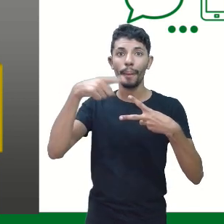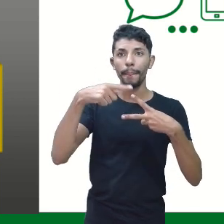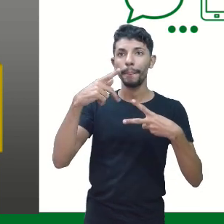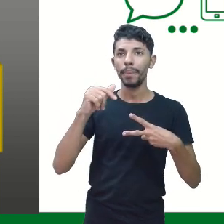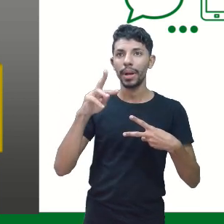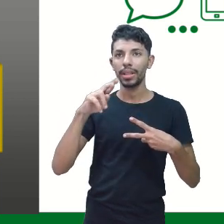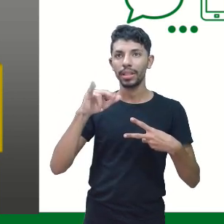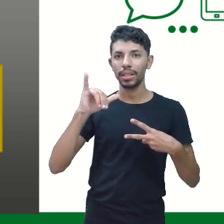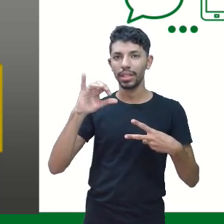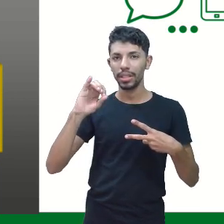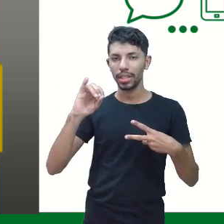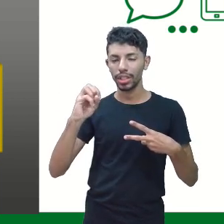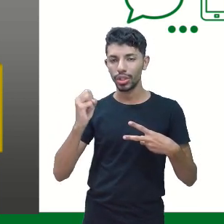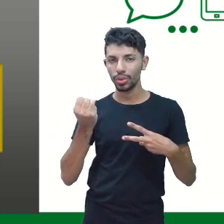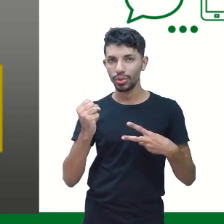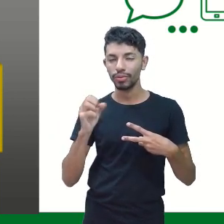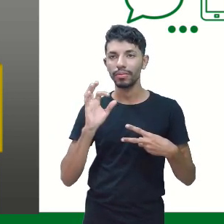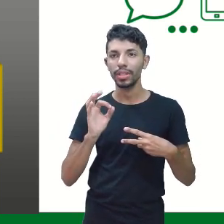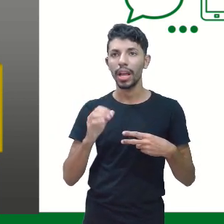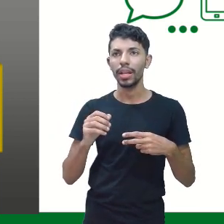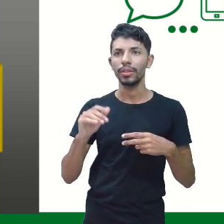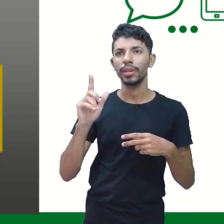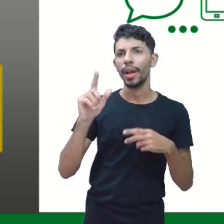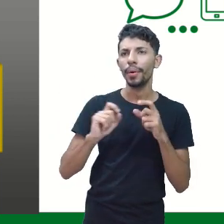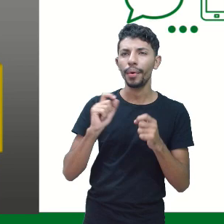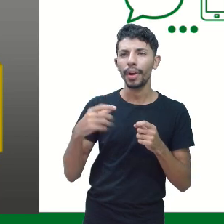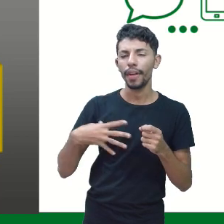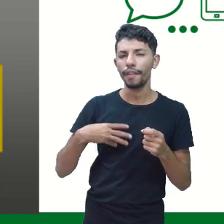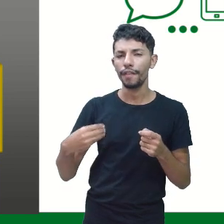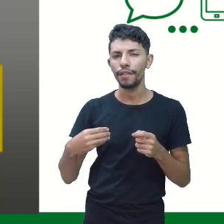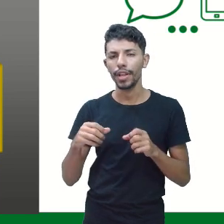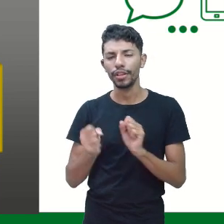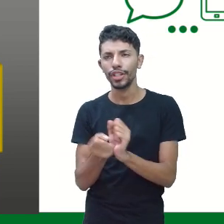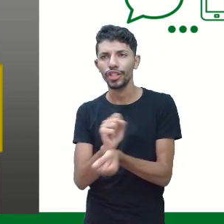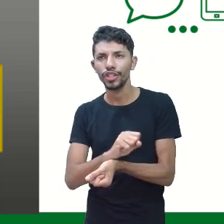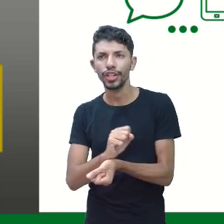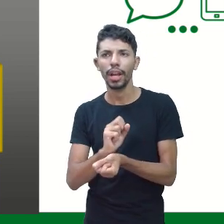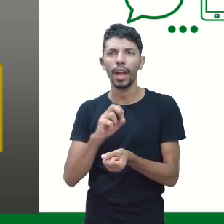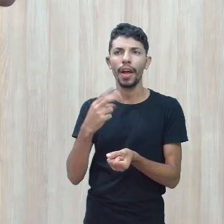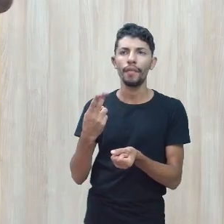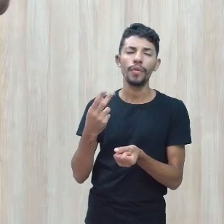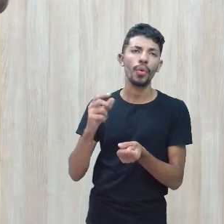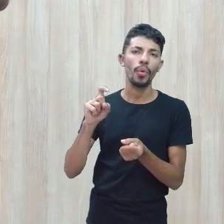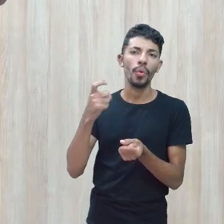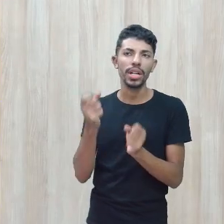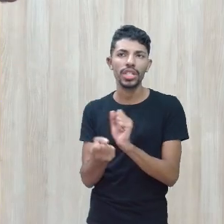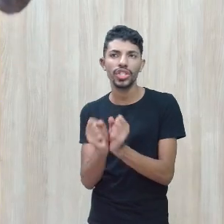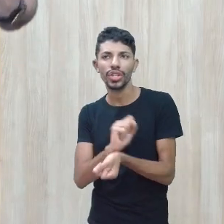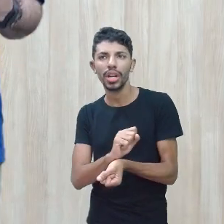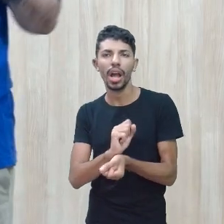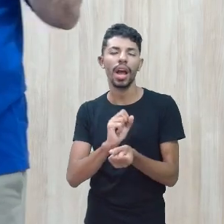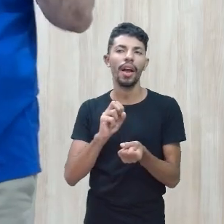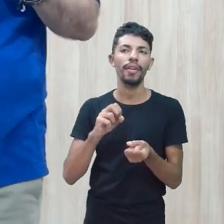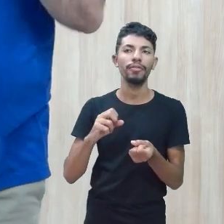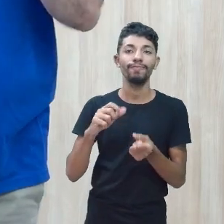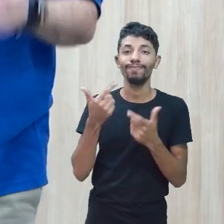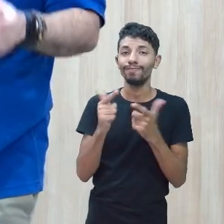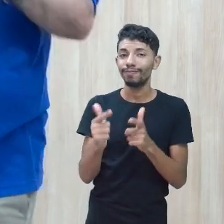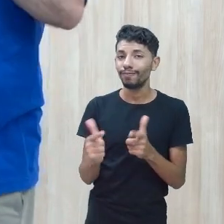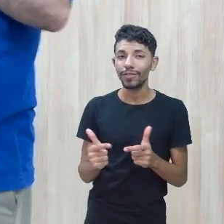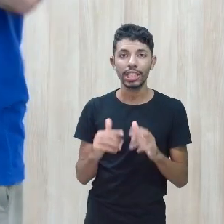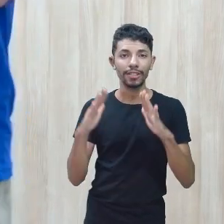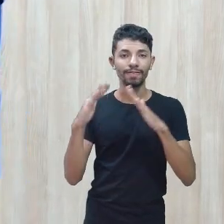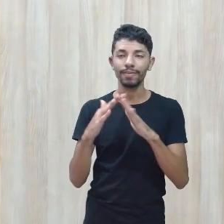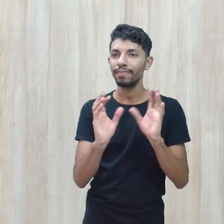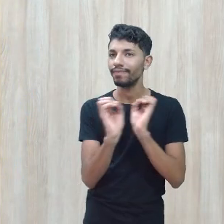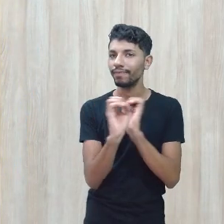ex-escravos e filhos de escravos nascidos livres, né? Não tinham propriedade, as propriedades eram de posse